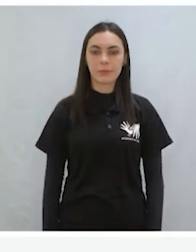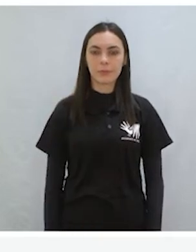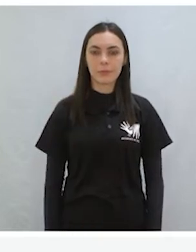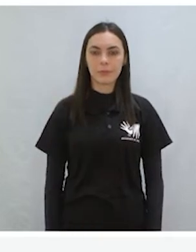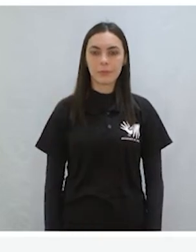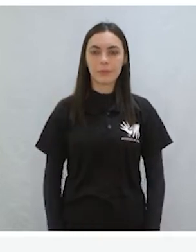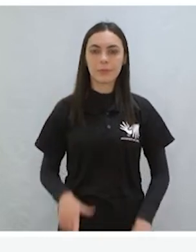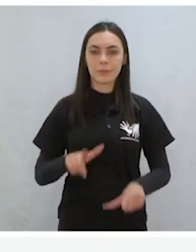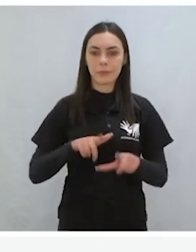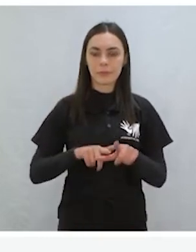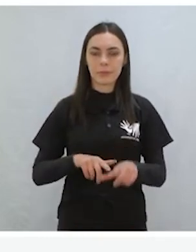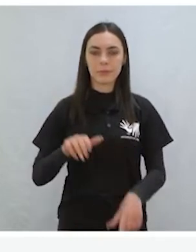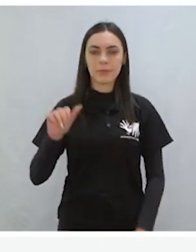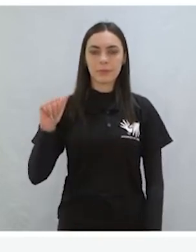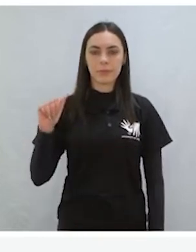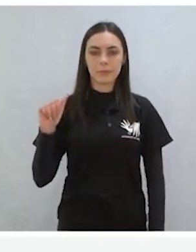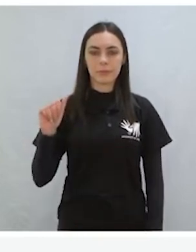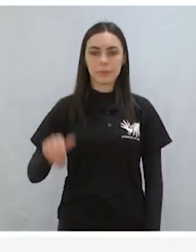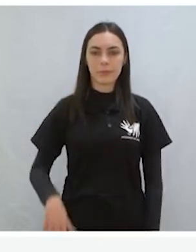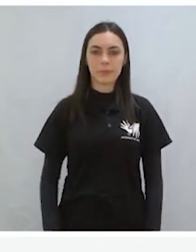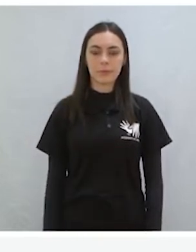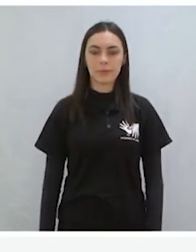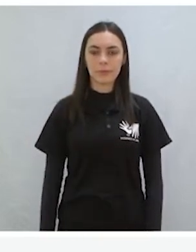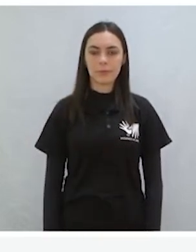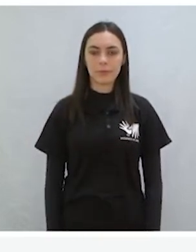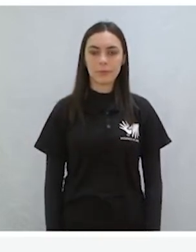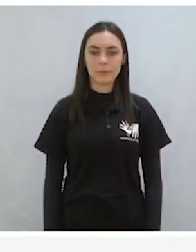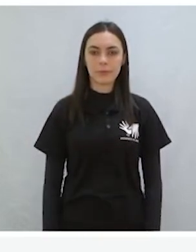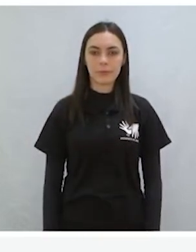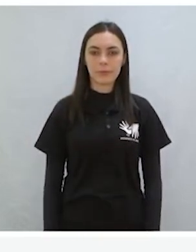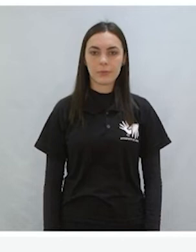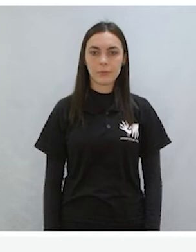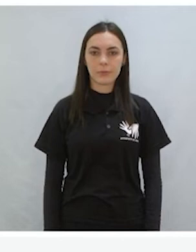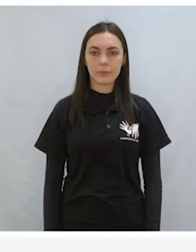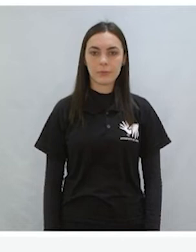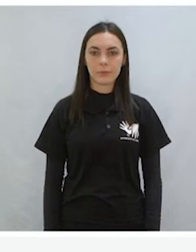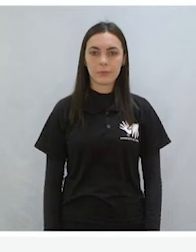fada é a letra A.